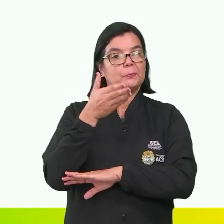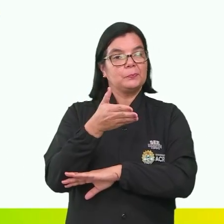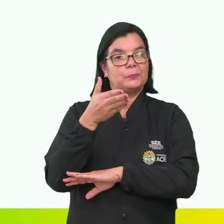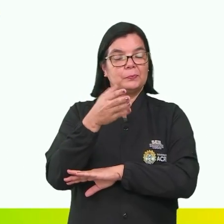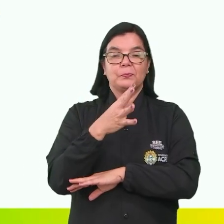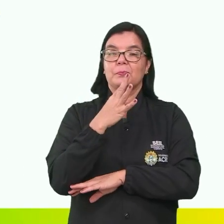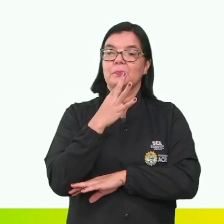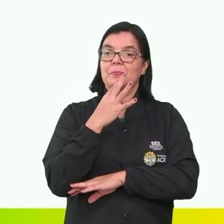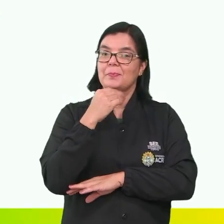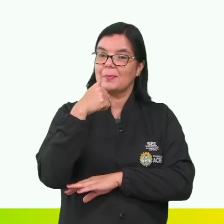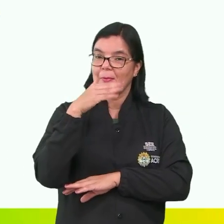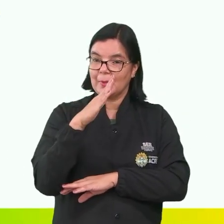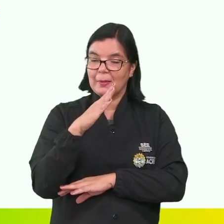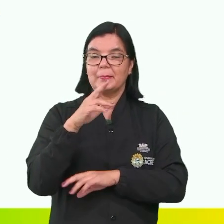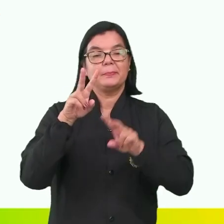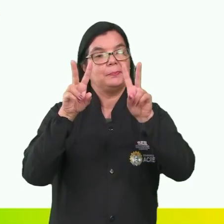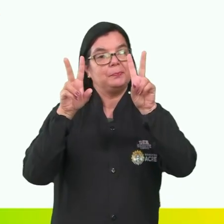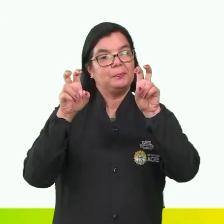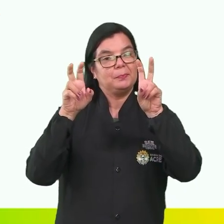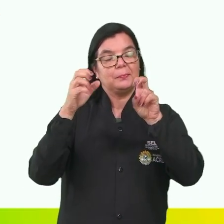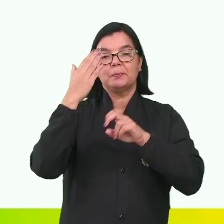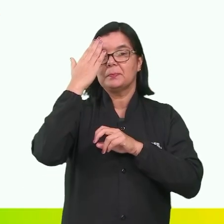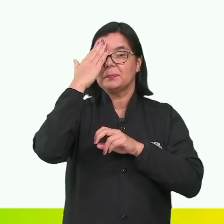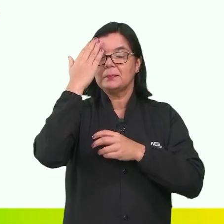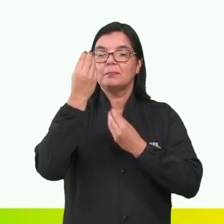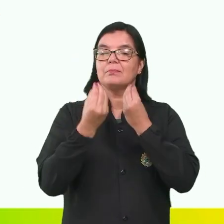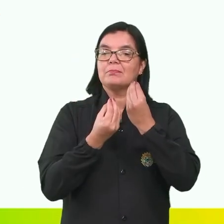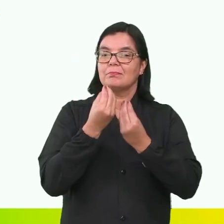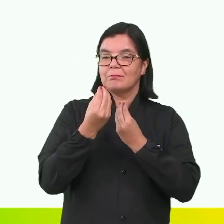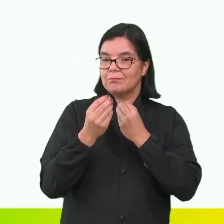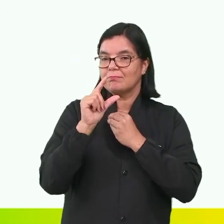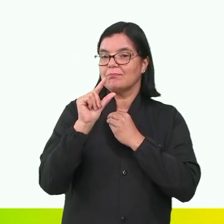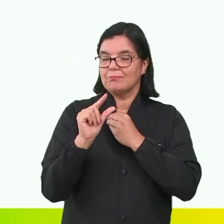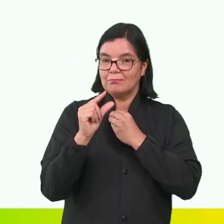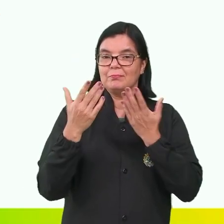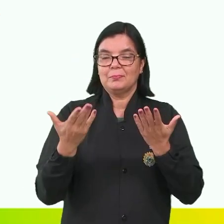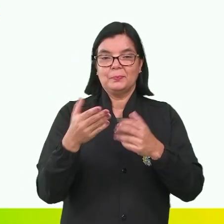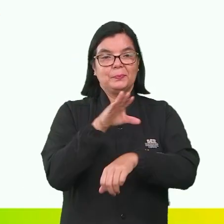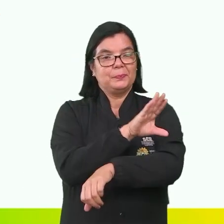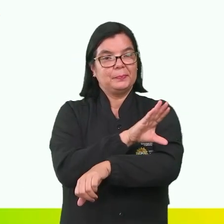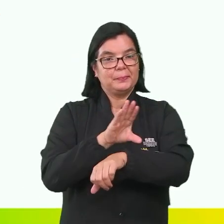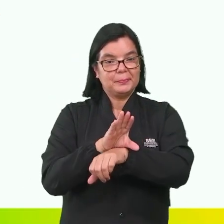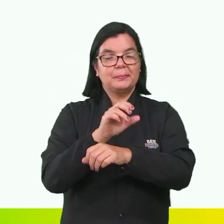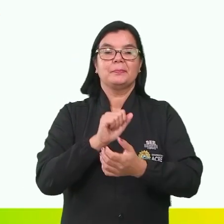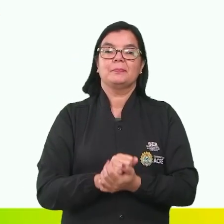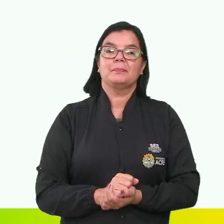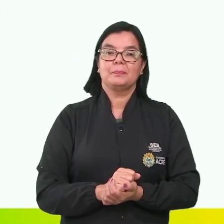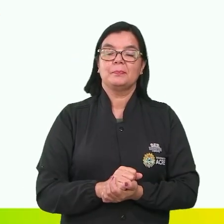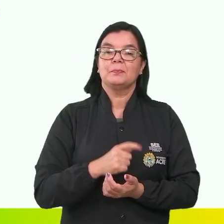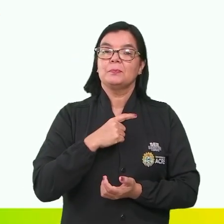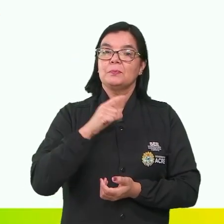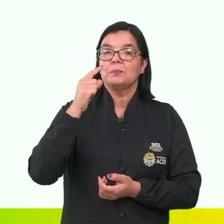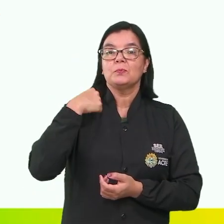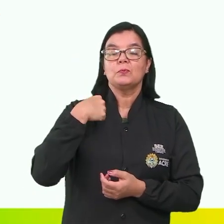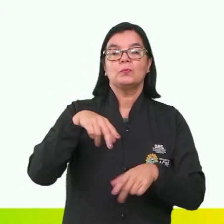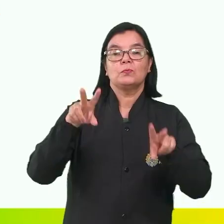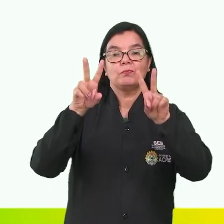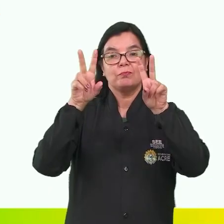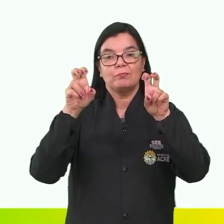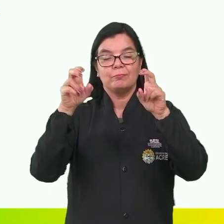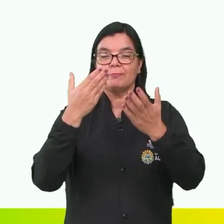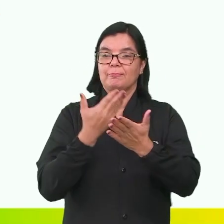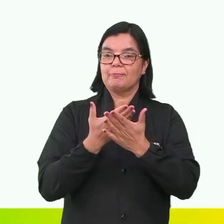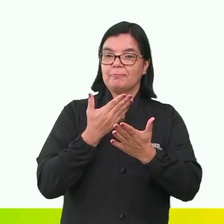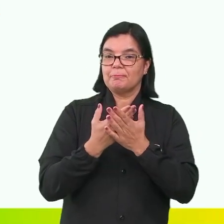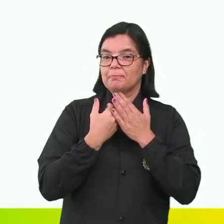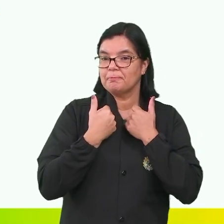para conhecer mais sobre o tema, entender um pouco mais sobre essa cultura, sobre os temas que a gente traz aqui nas nossas